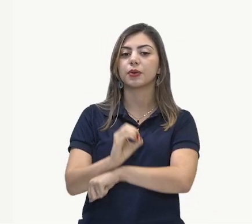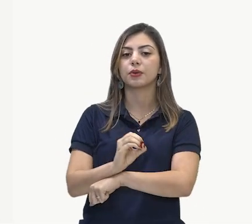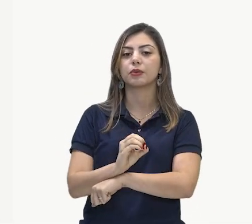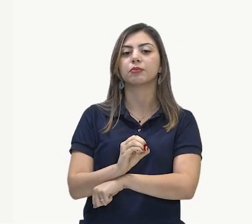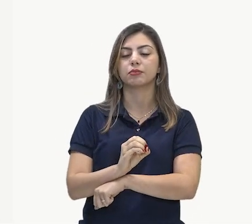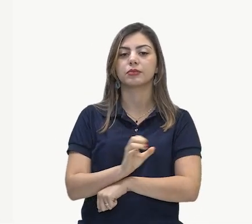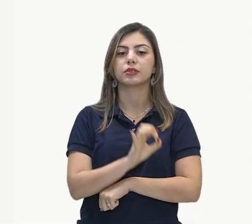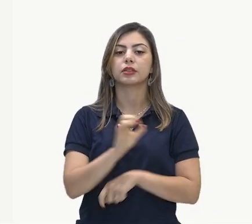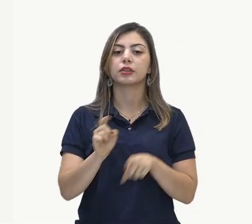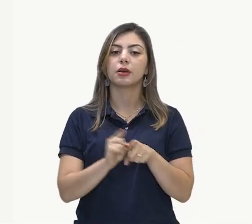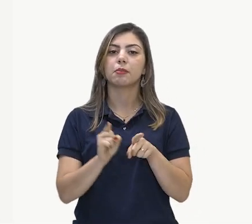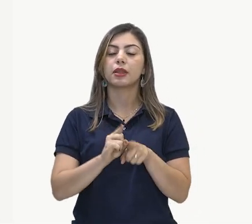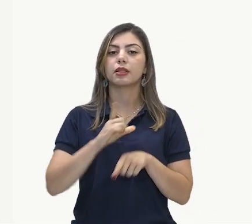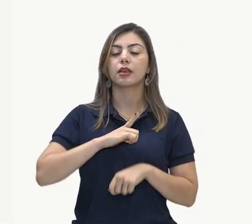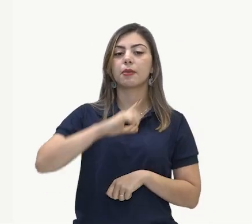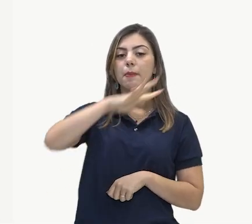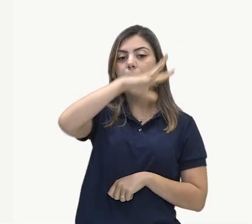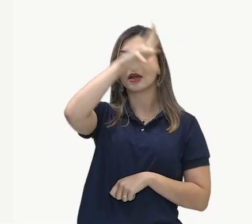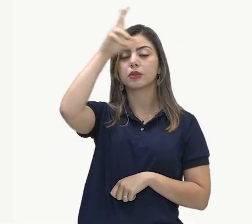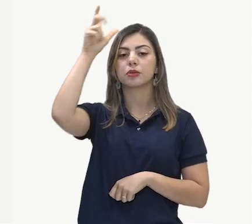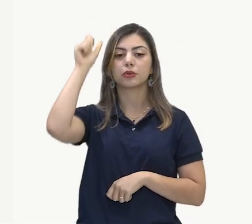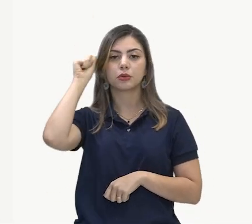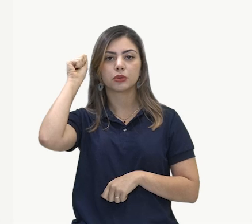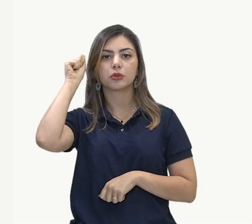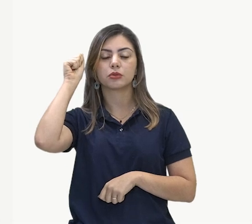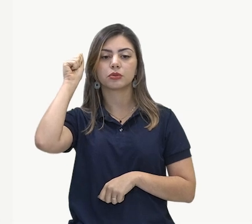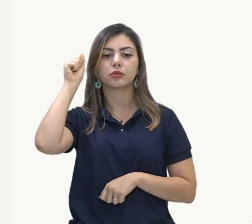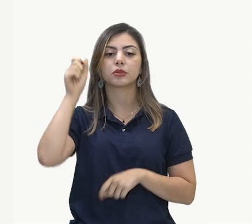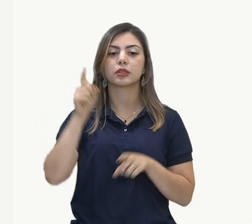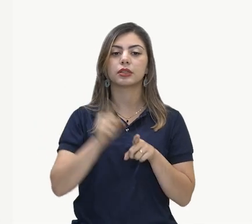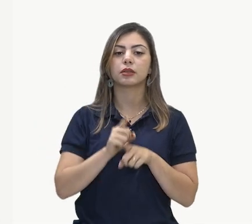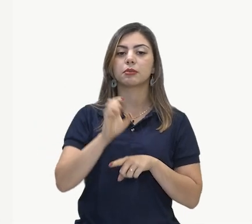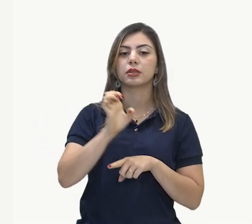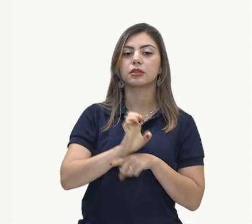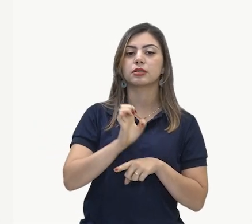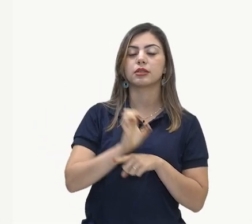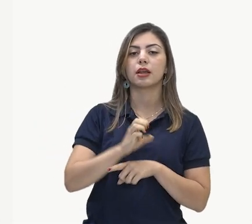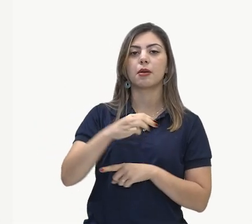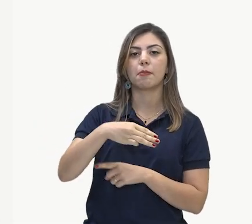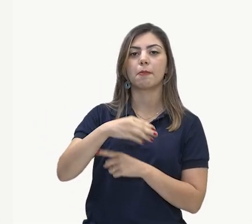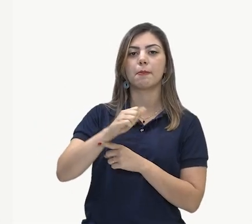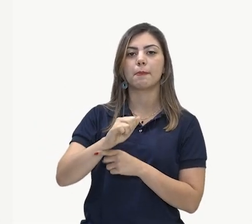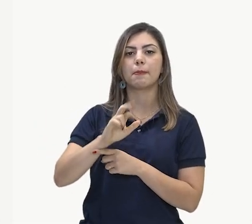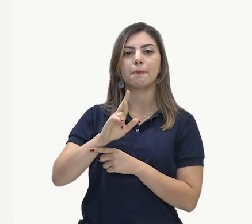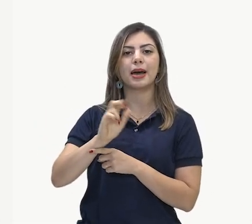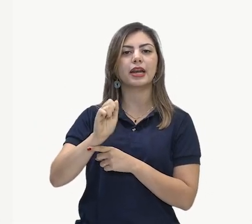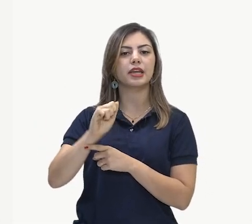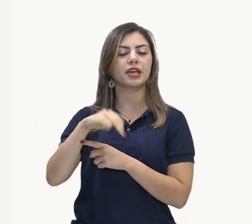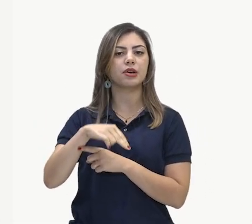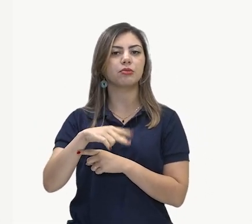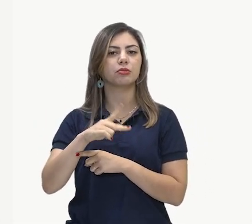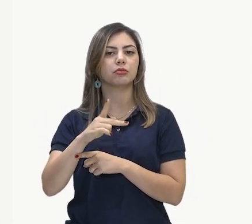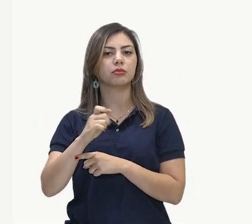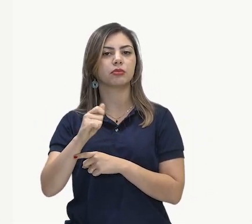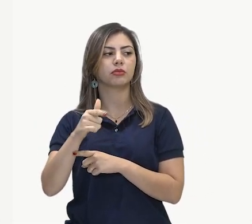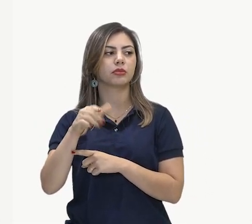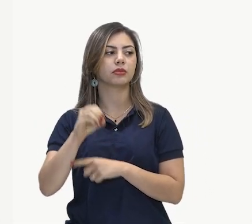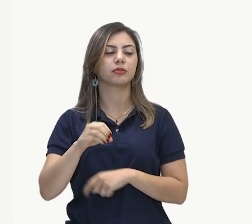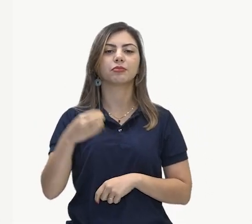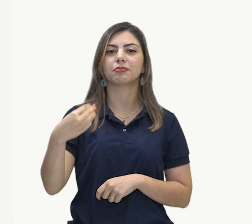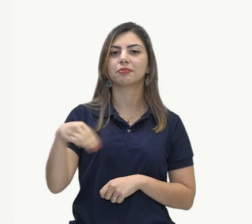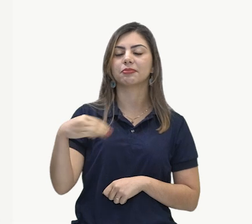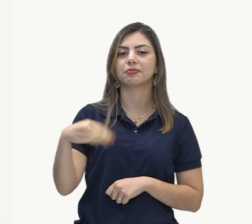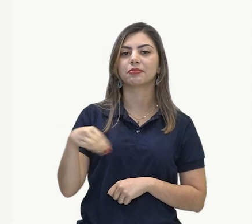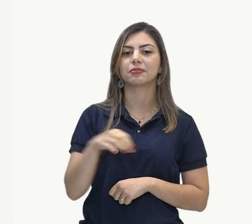dos estados do Mato Grosso e o estado do Maranhão. Então aí a gente verifica então que esse bioma ele vai ter cerca